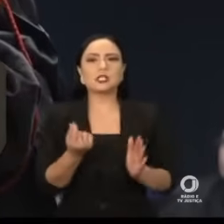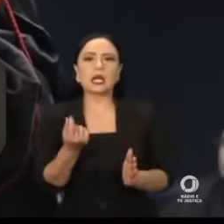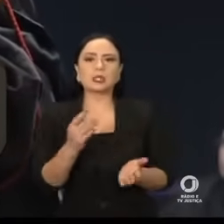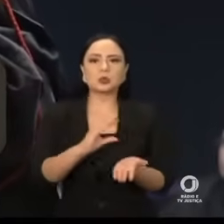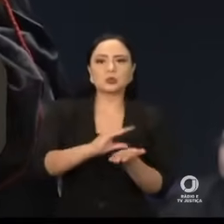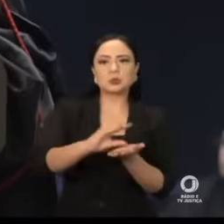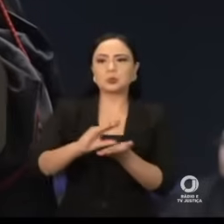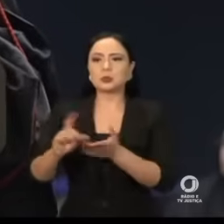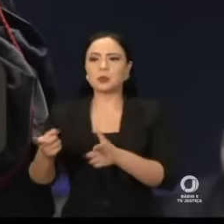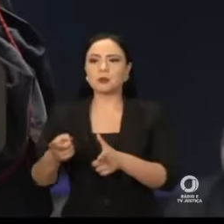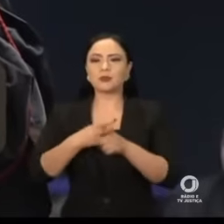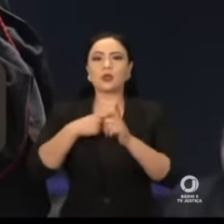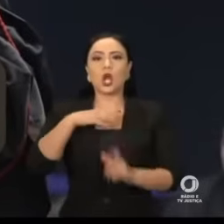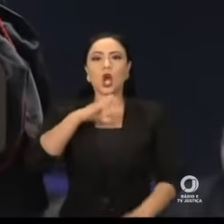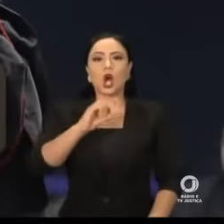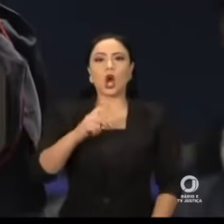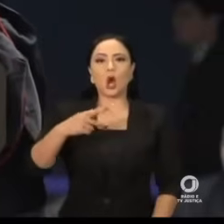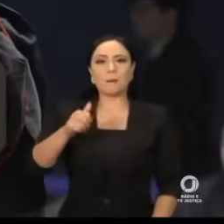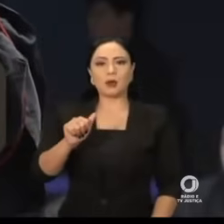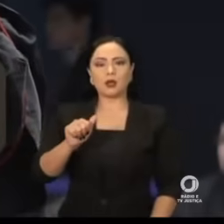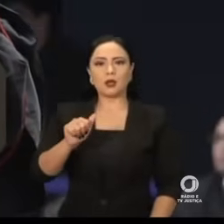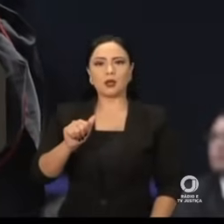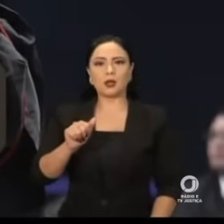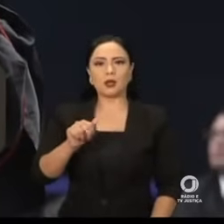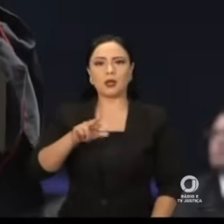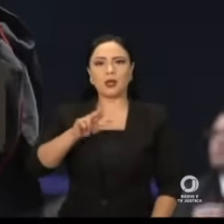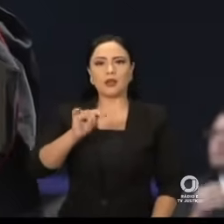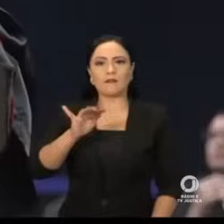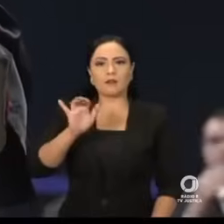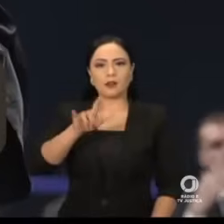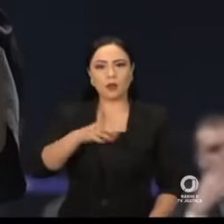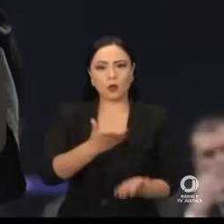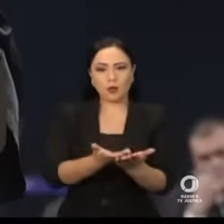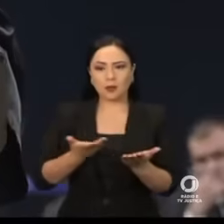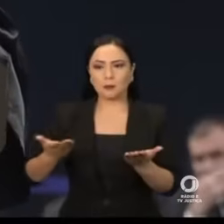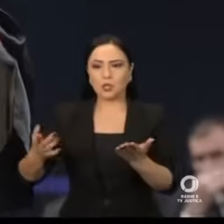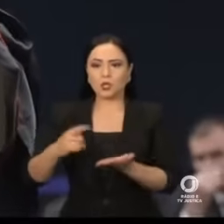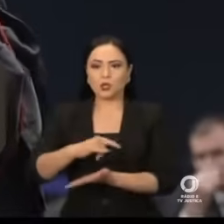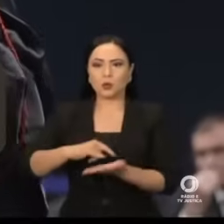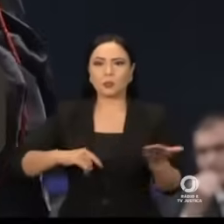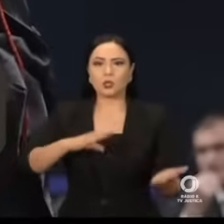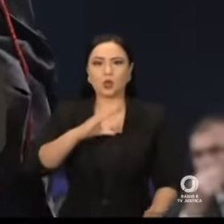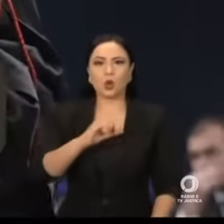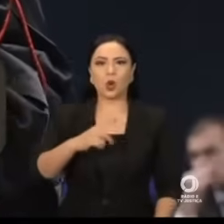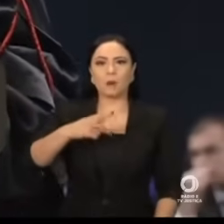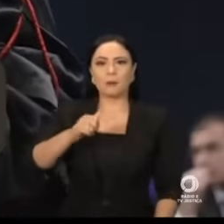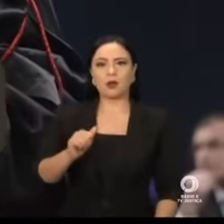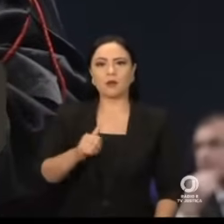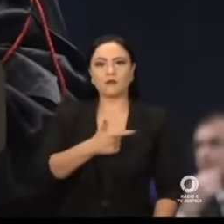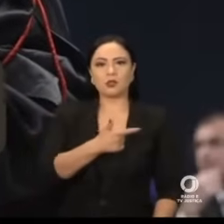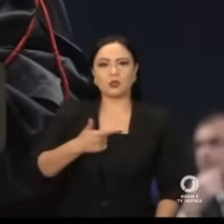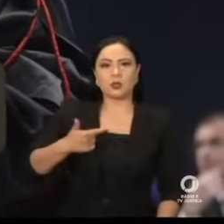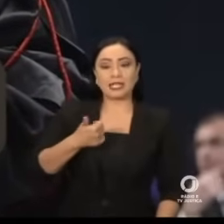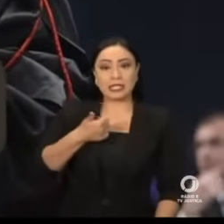Questão da Copa. Rafael Martins encaminha o documento Copa 22, em 15 de